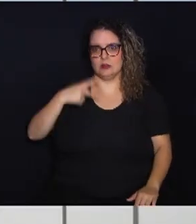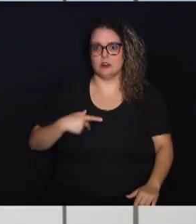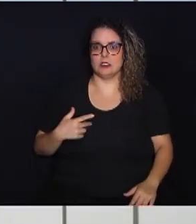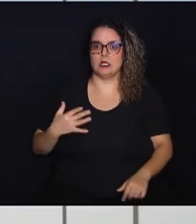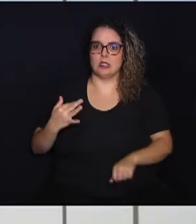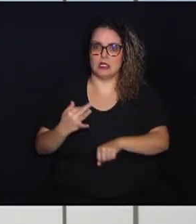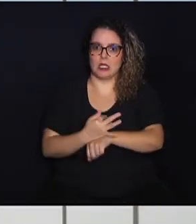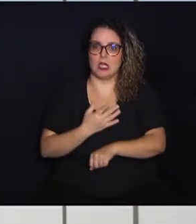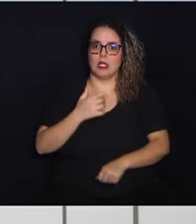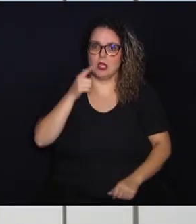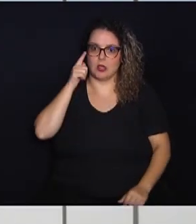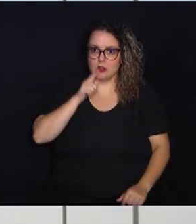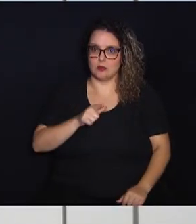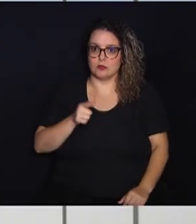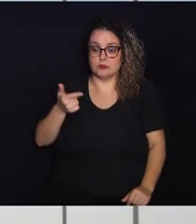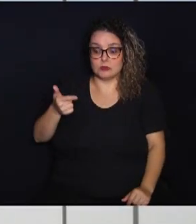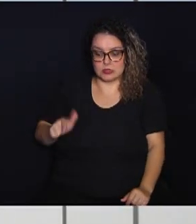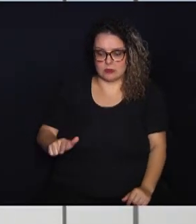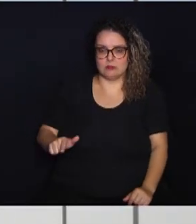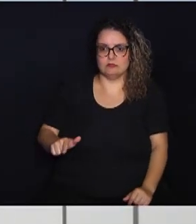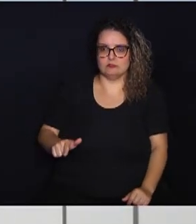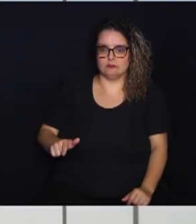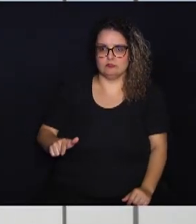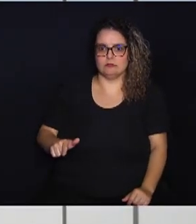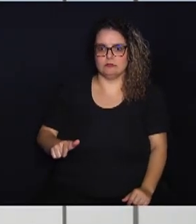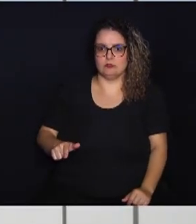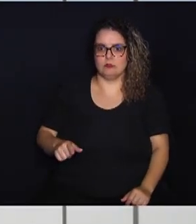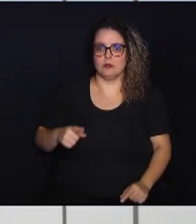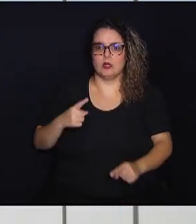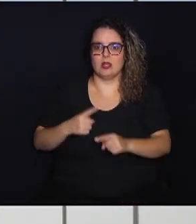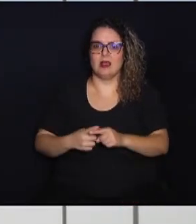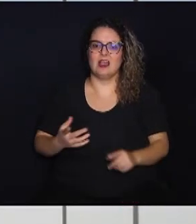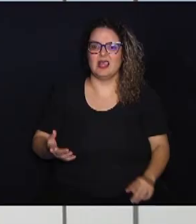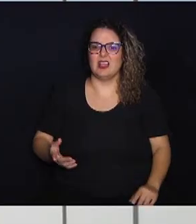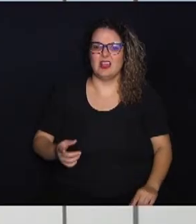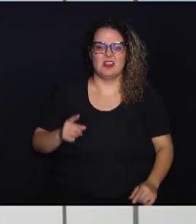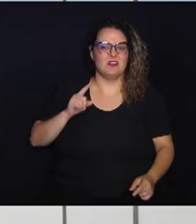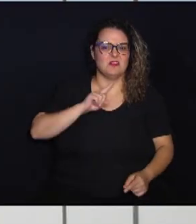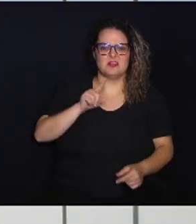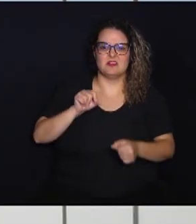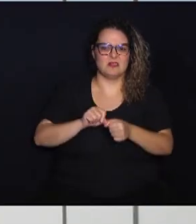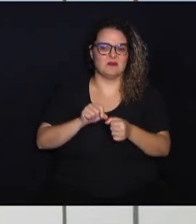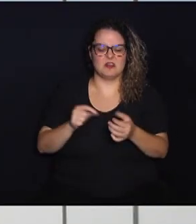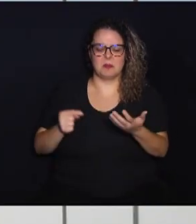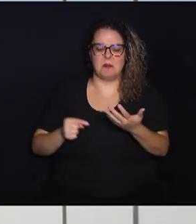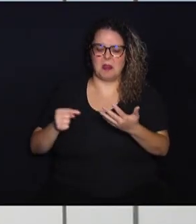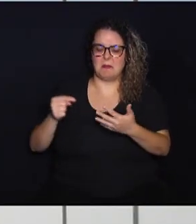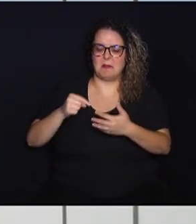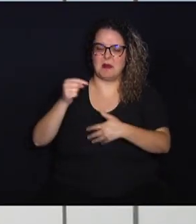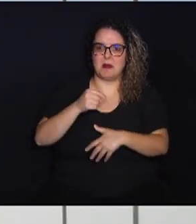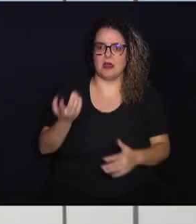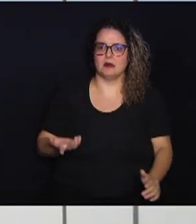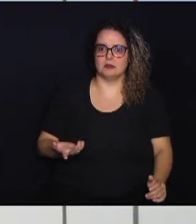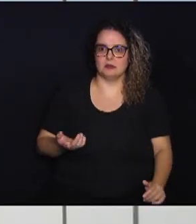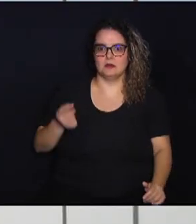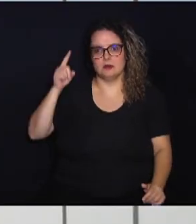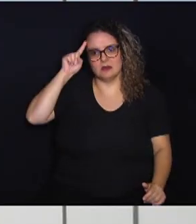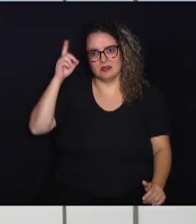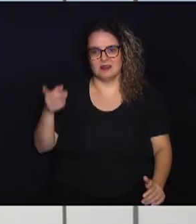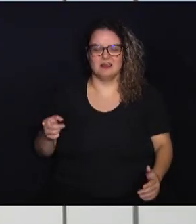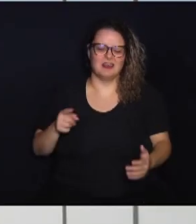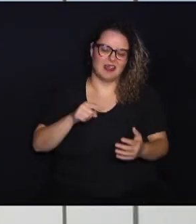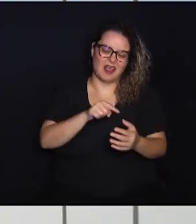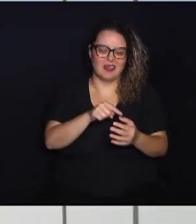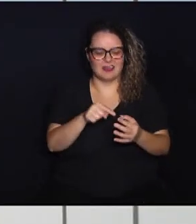você aguente manter. Porque senão você fala assim, você não vai fazer isso. Aí no dia seguinte,